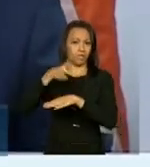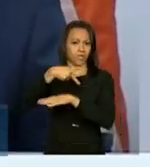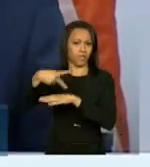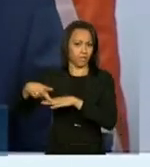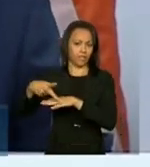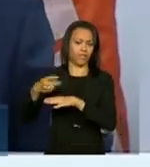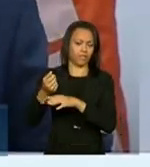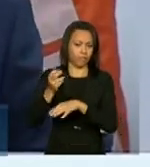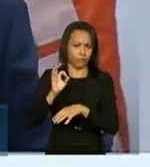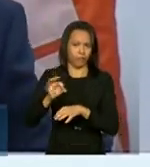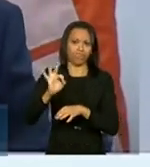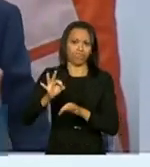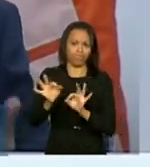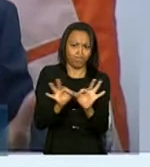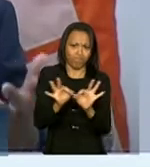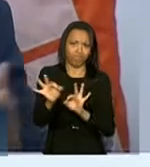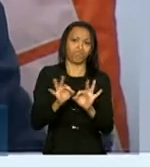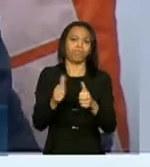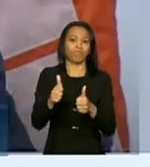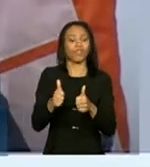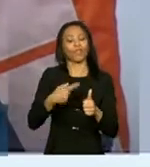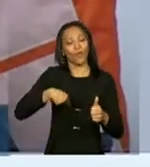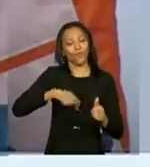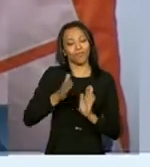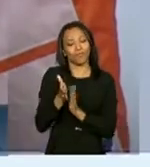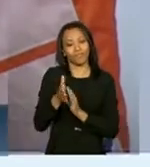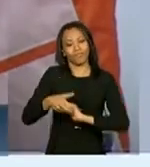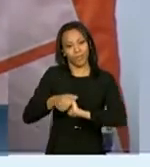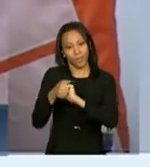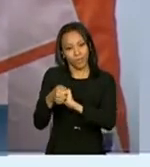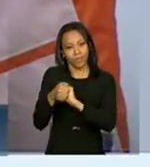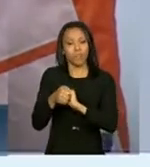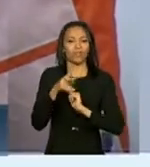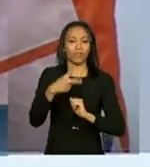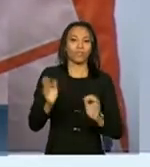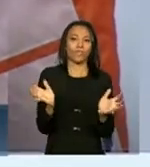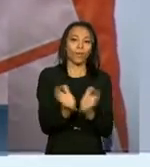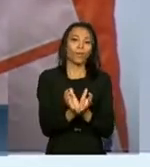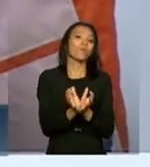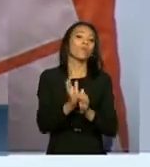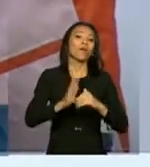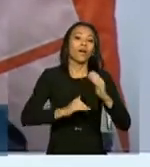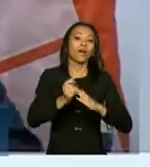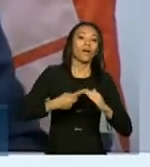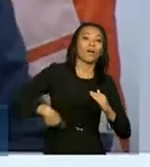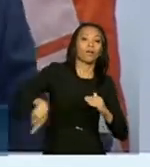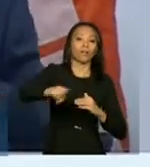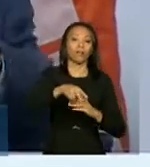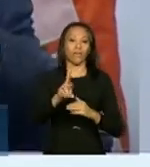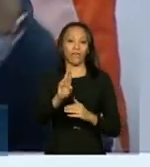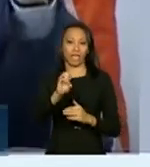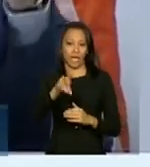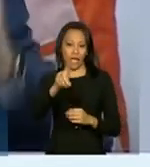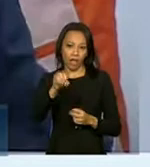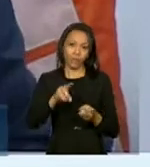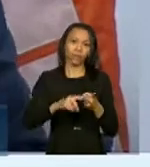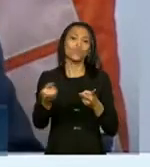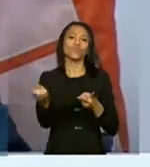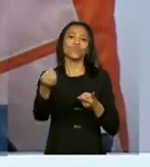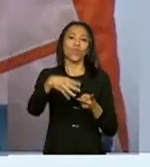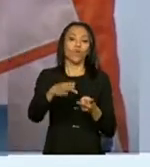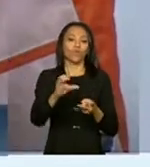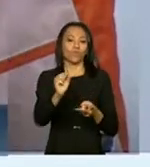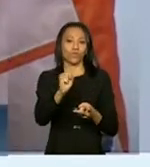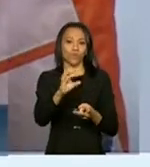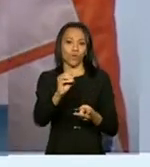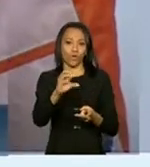e com grande denodo e esmero, os nossos cumprimentos, juntamente a seu sócio, como diz da vida toda, Ricardo Vinhas, e os novos sócios que foram